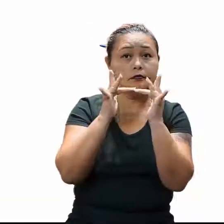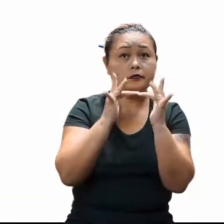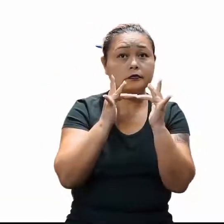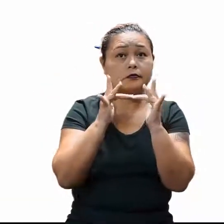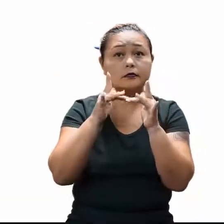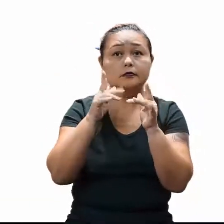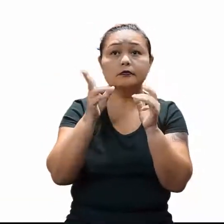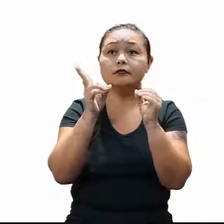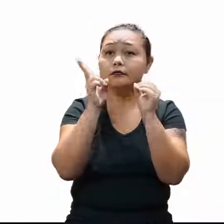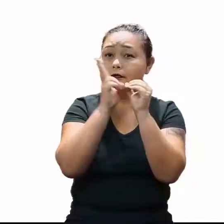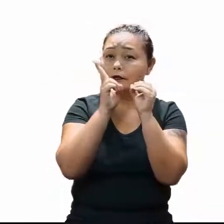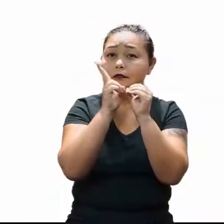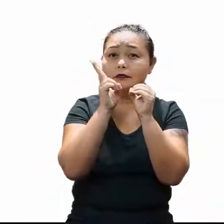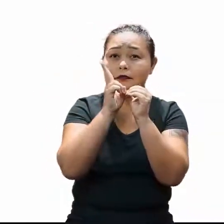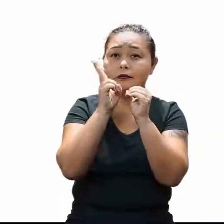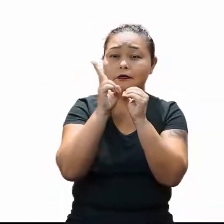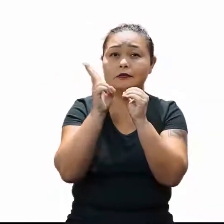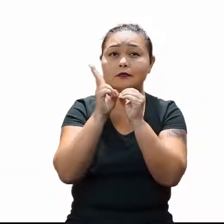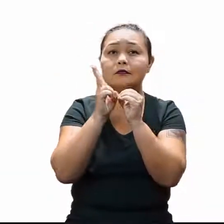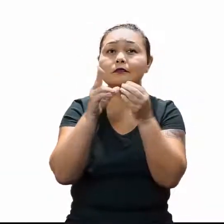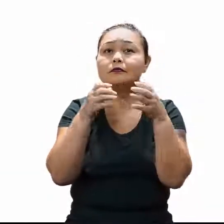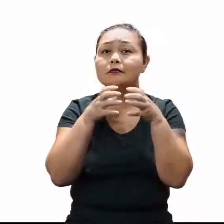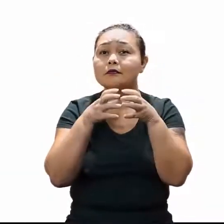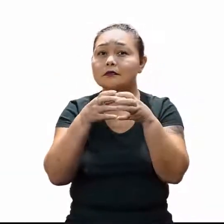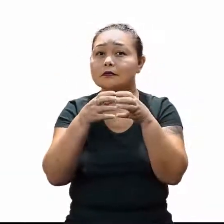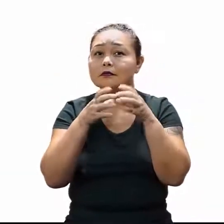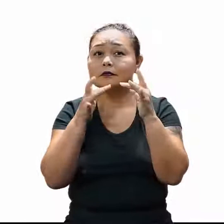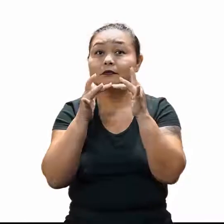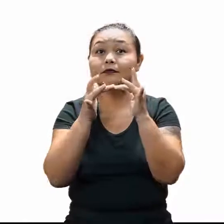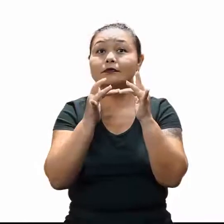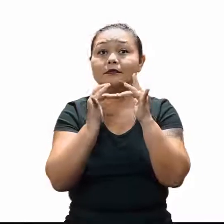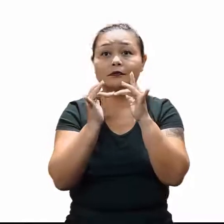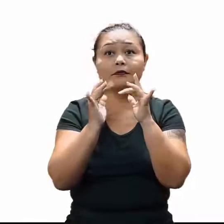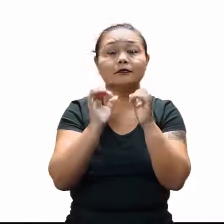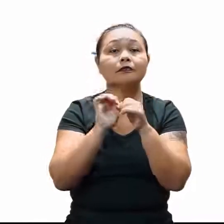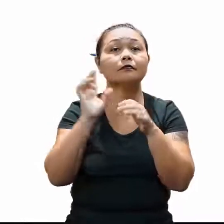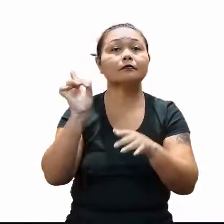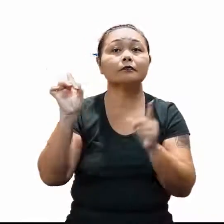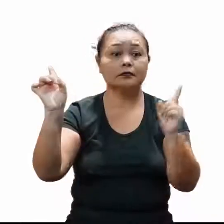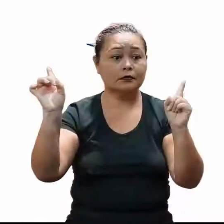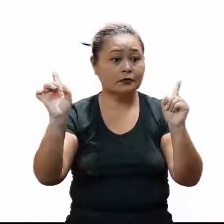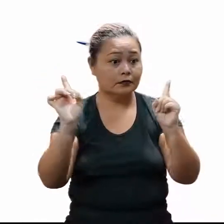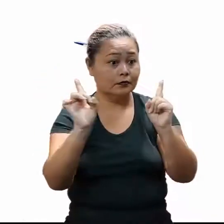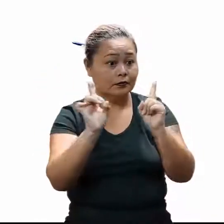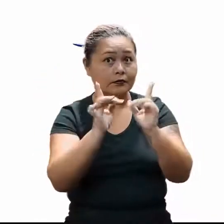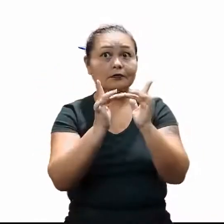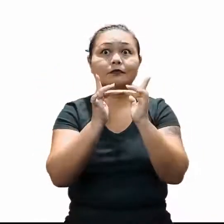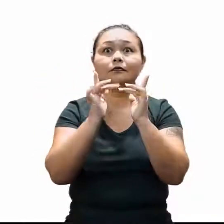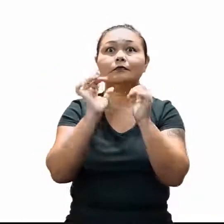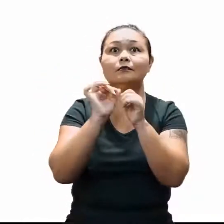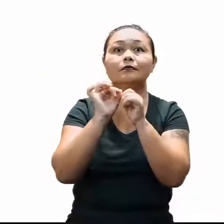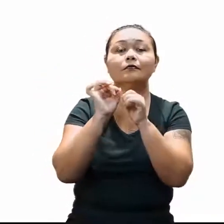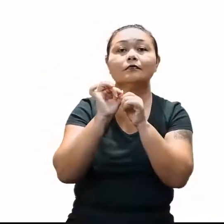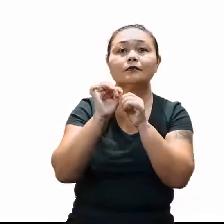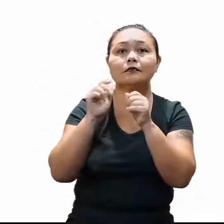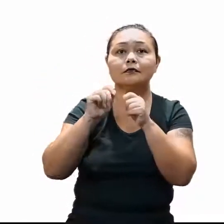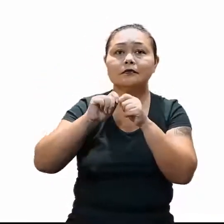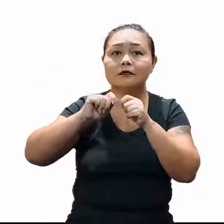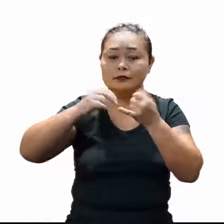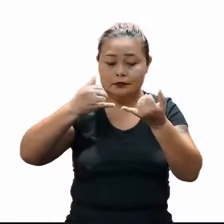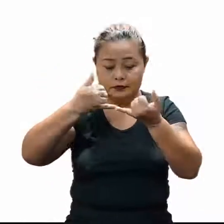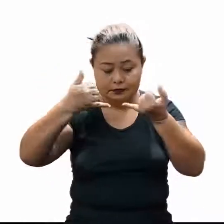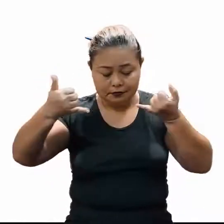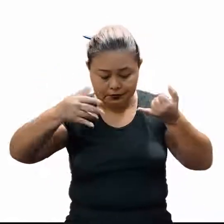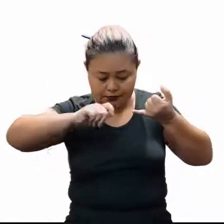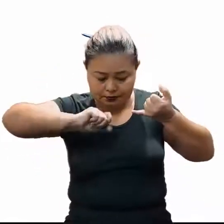os povos nativos, o contato da expedição. Olha aí, esticando aí os cabos da linha